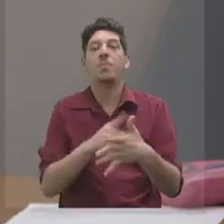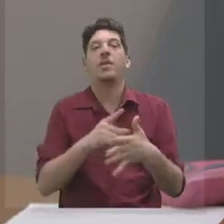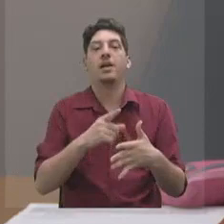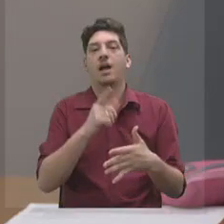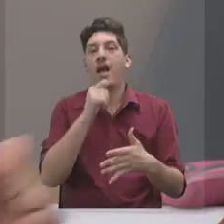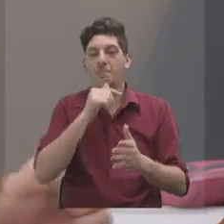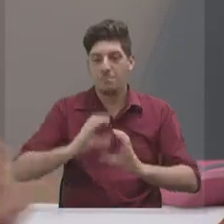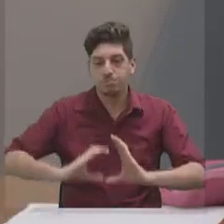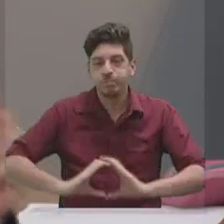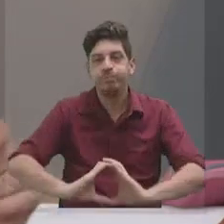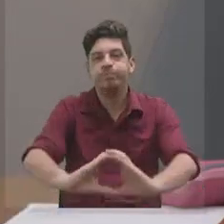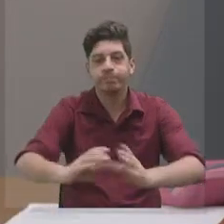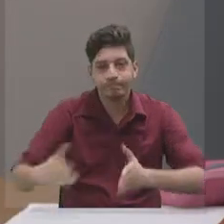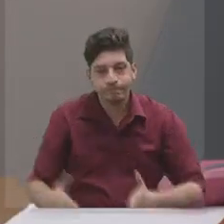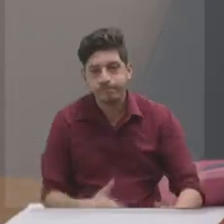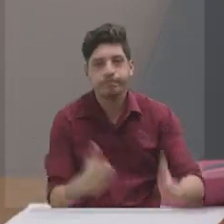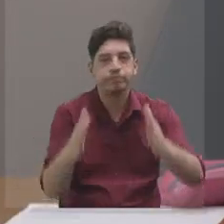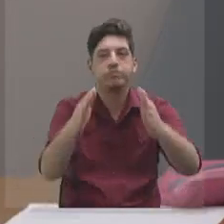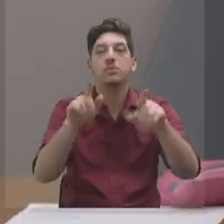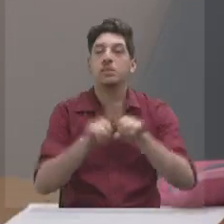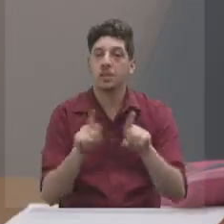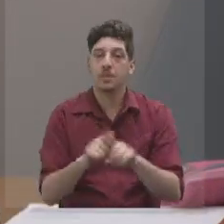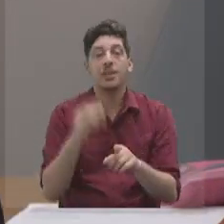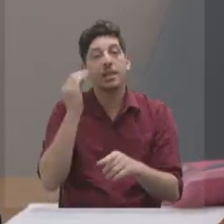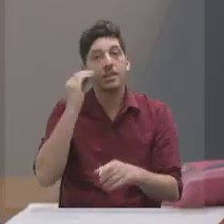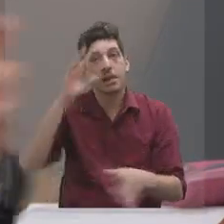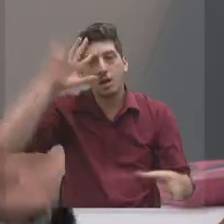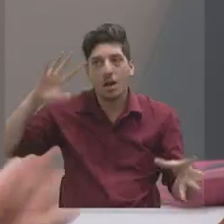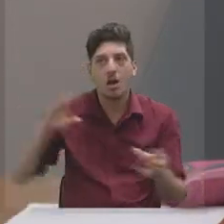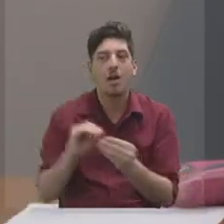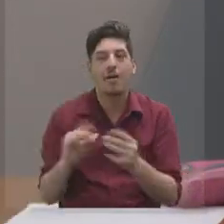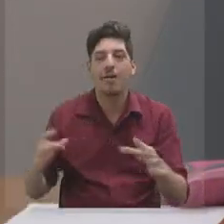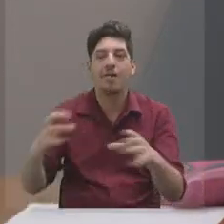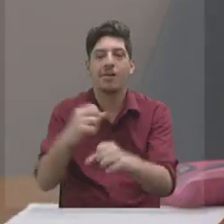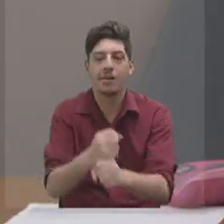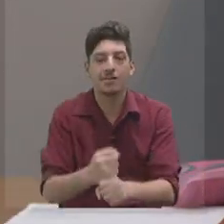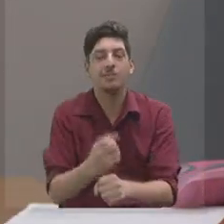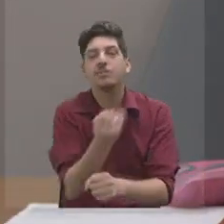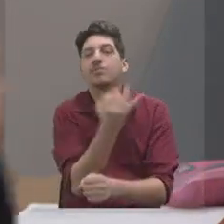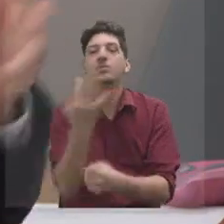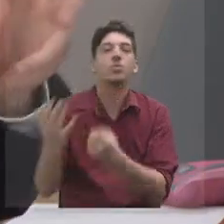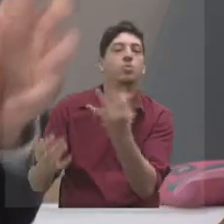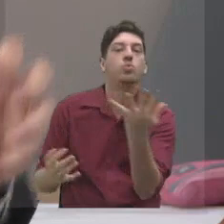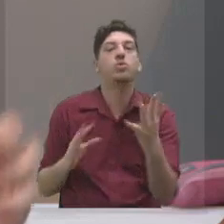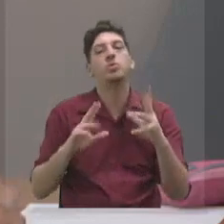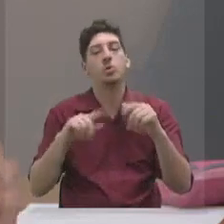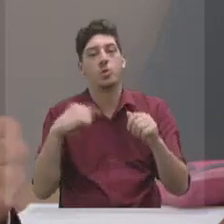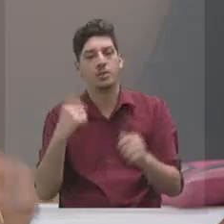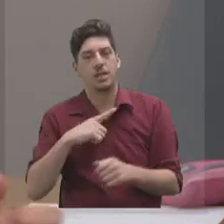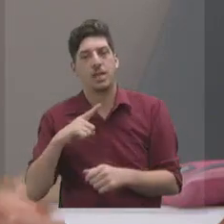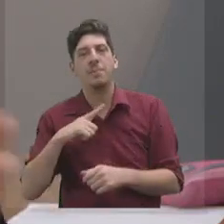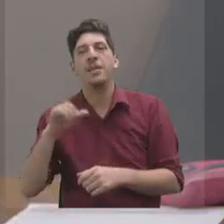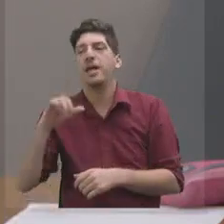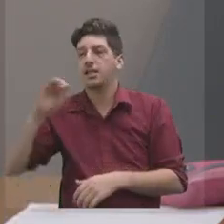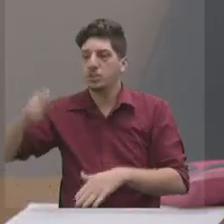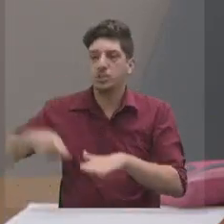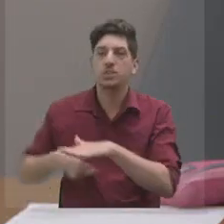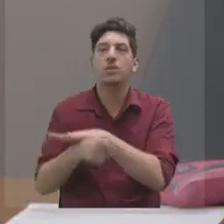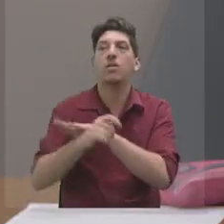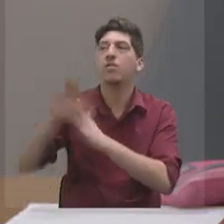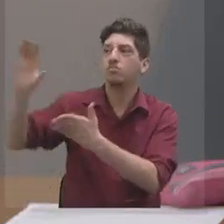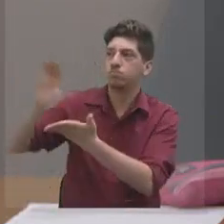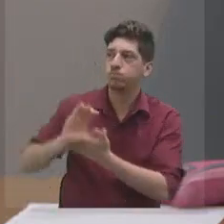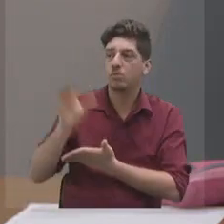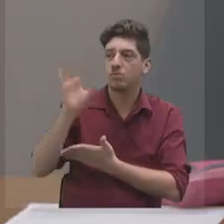a gente tá até tentando consolidar um número que é juntar todas as fontes que nós temos porque tem recursos federais recursos de parceria com